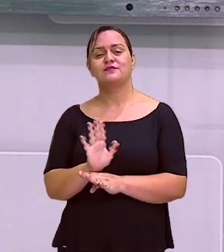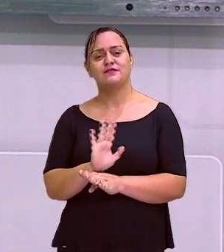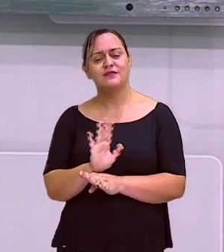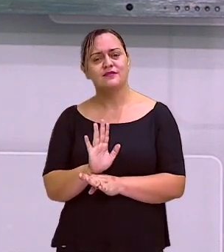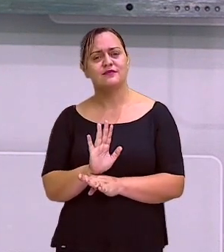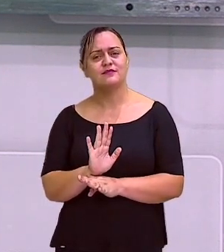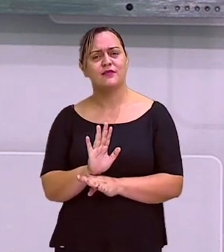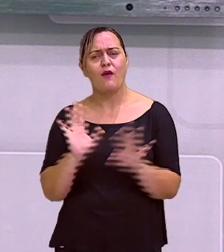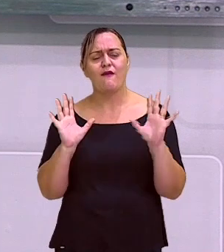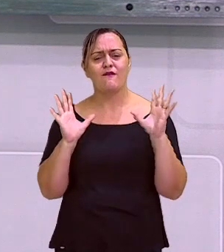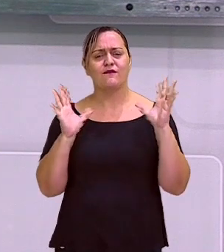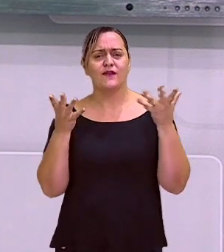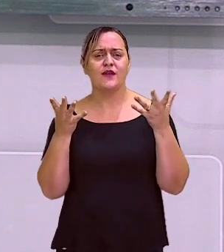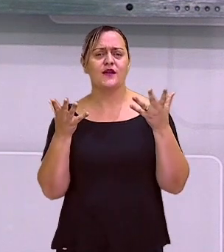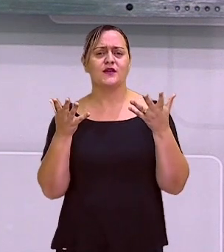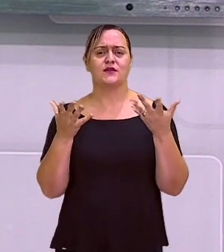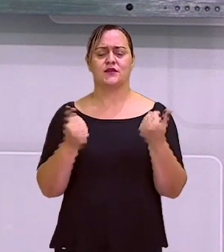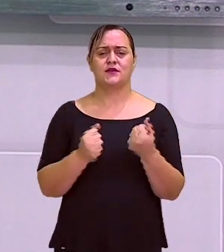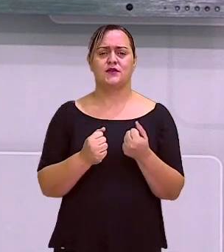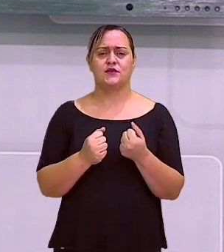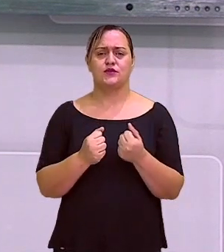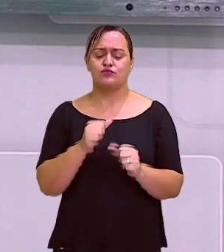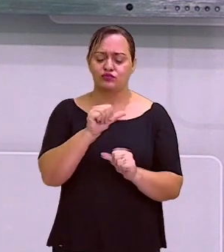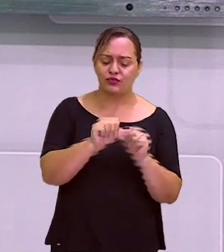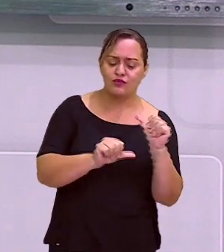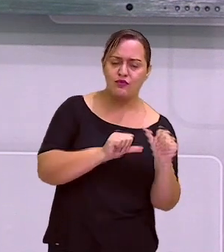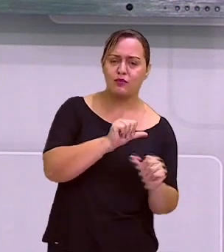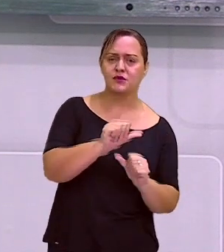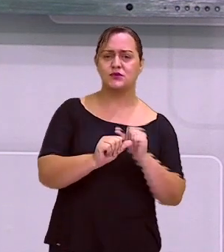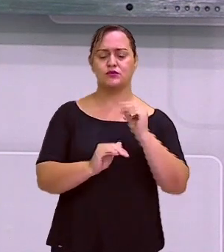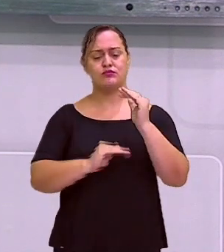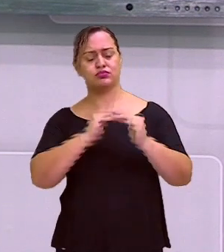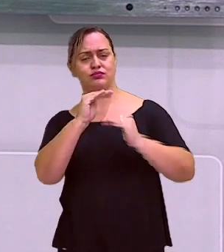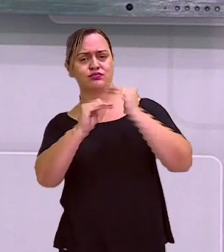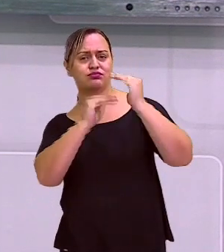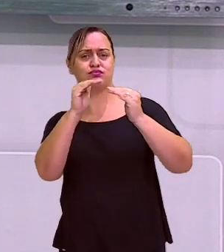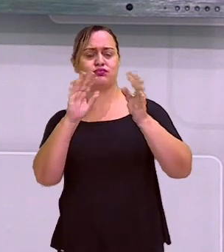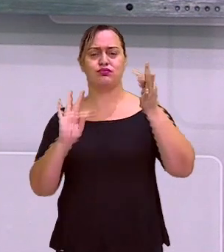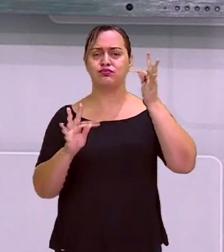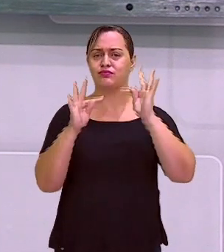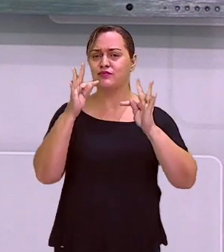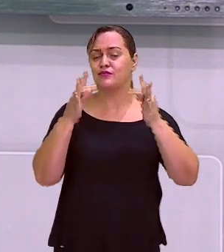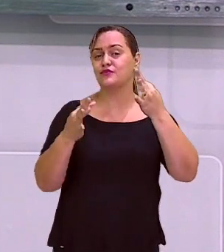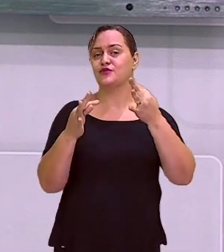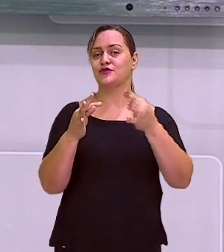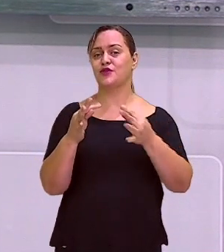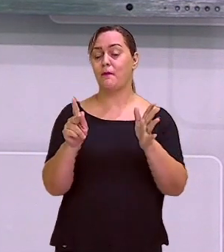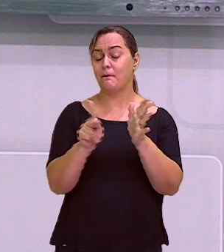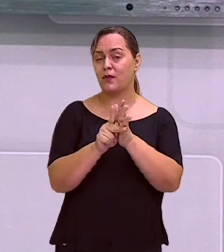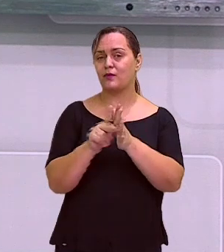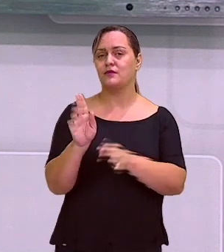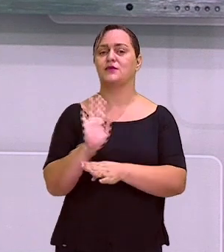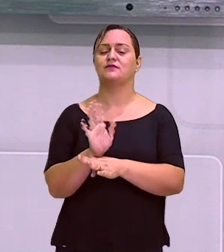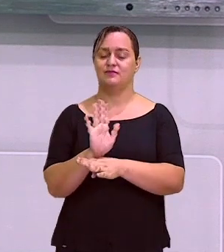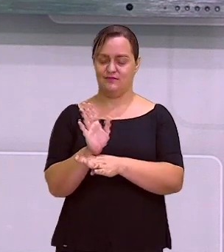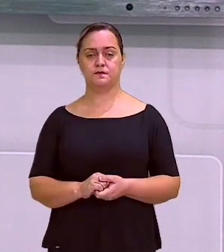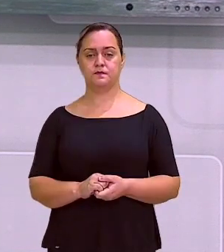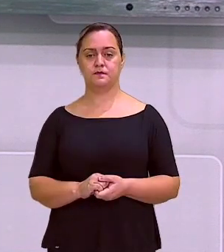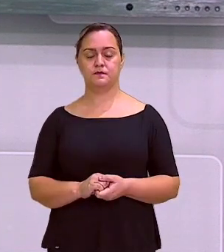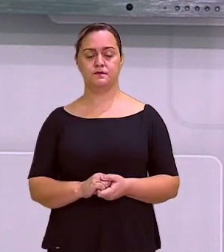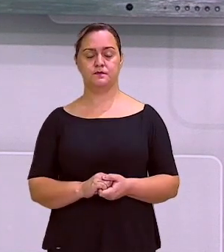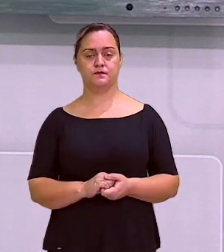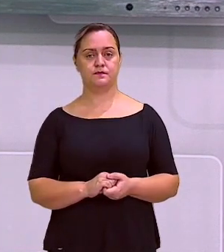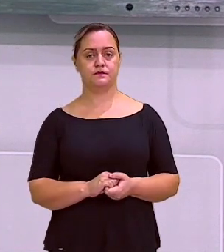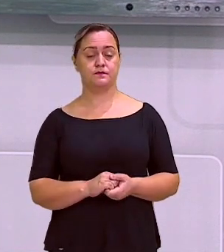toda a evolução, toda a tecnologia, os artistas. Então, é uma comemoração muito válida para a história do cinema.